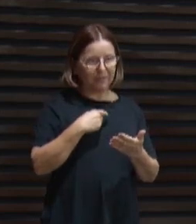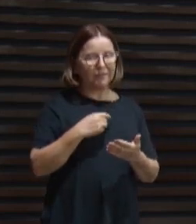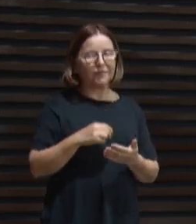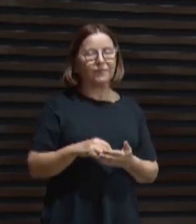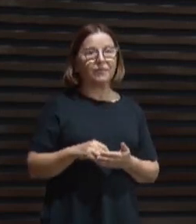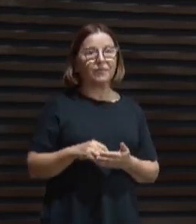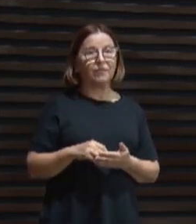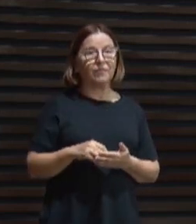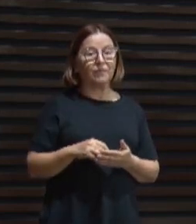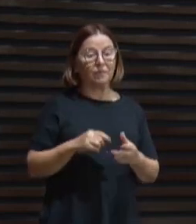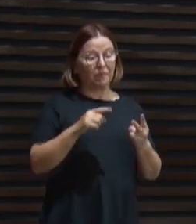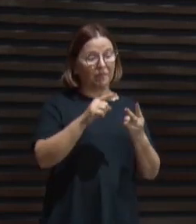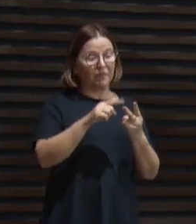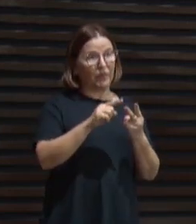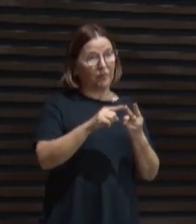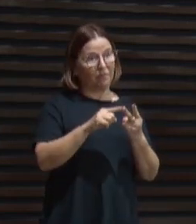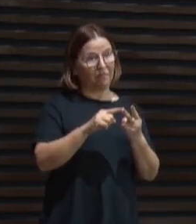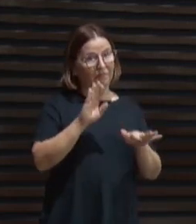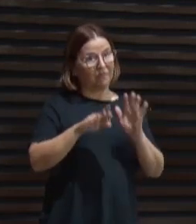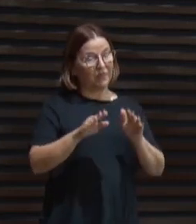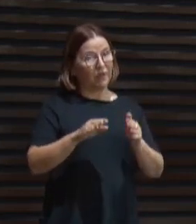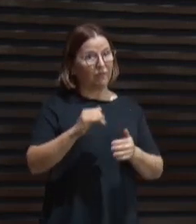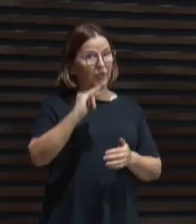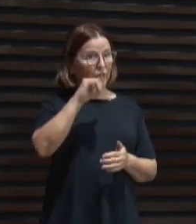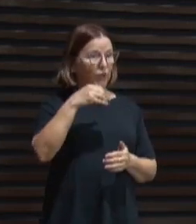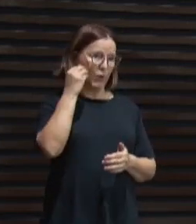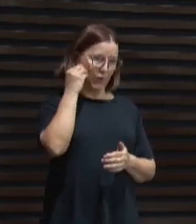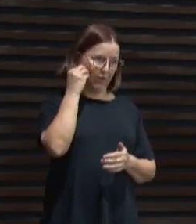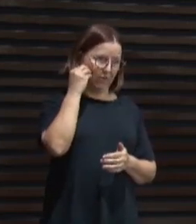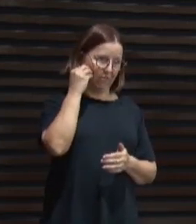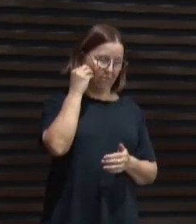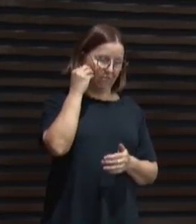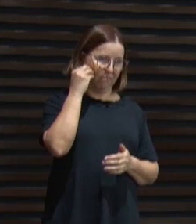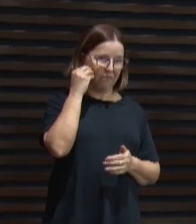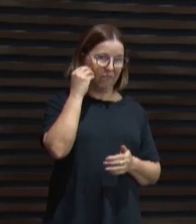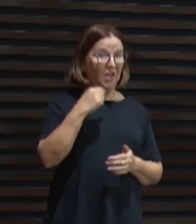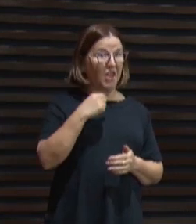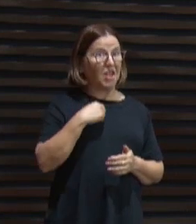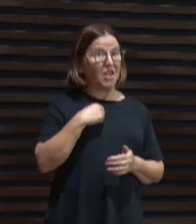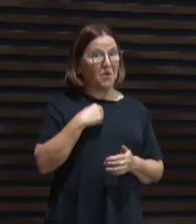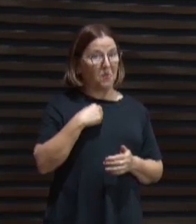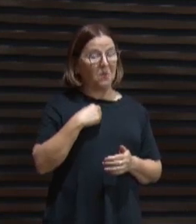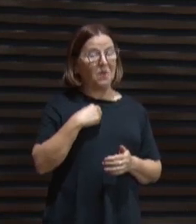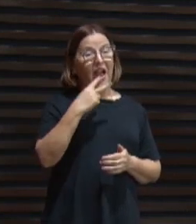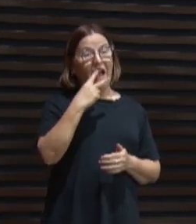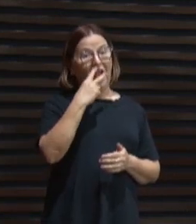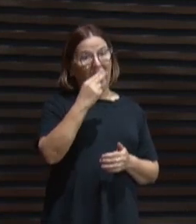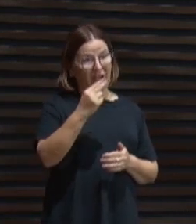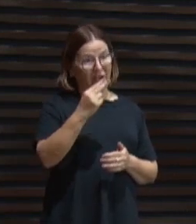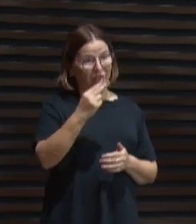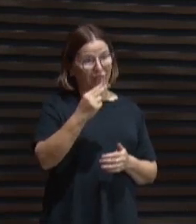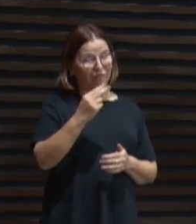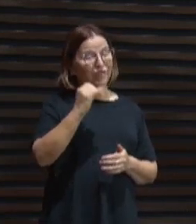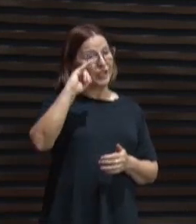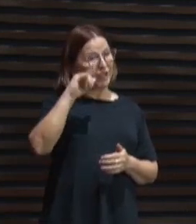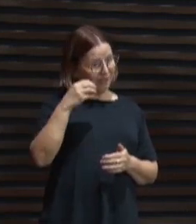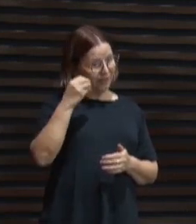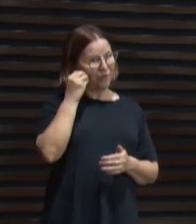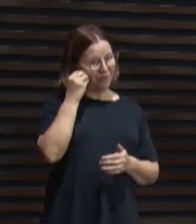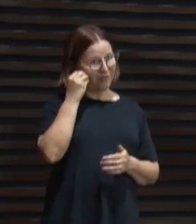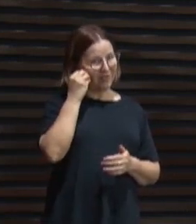ser Judas. E eu fico muito tendente a achar que era